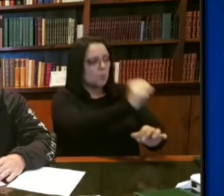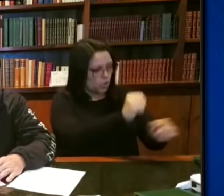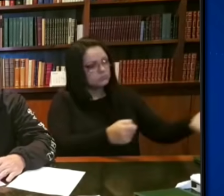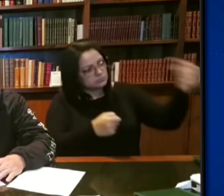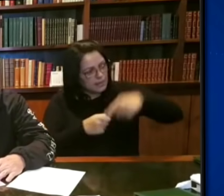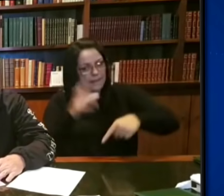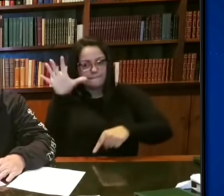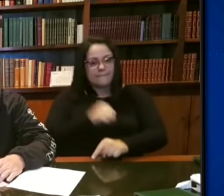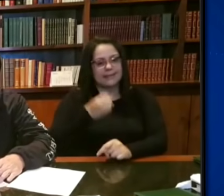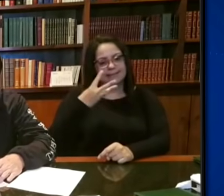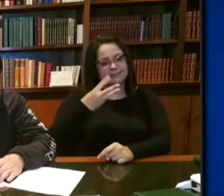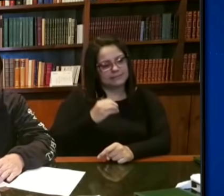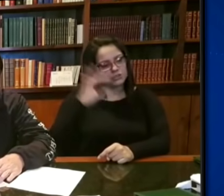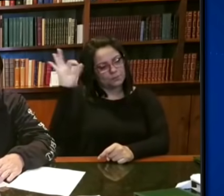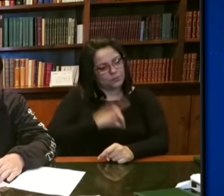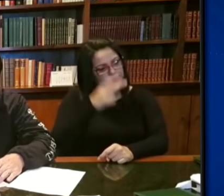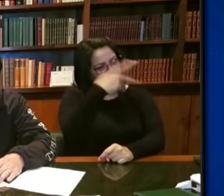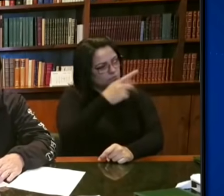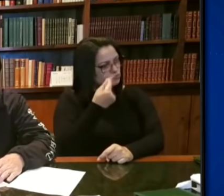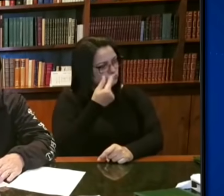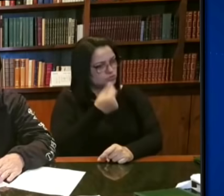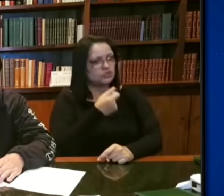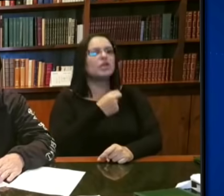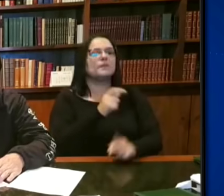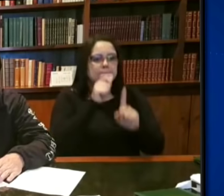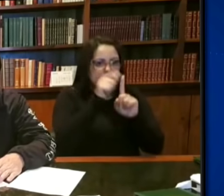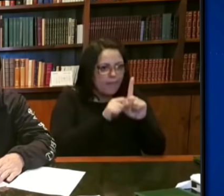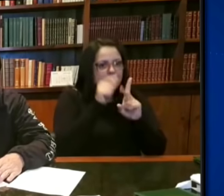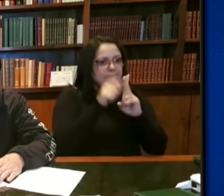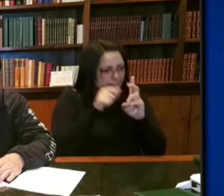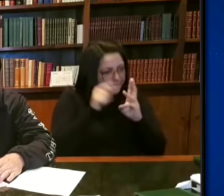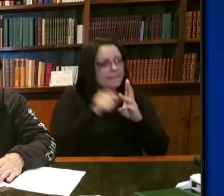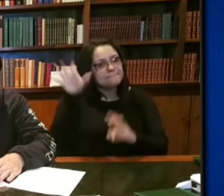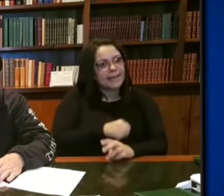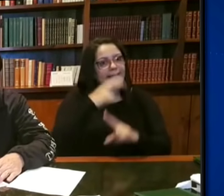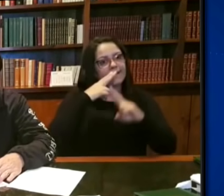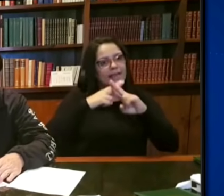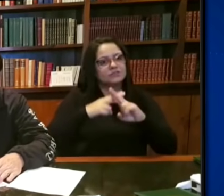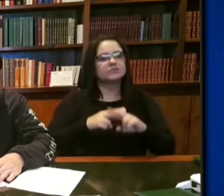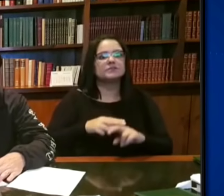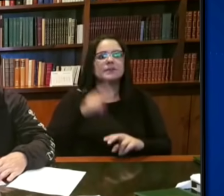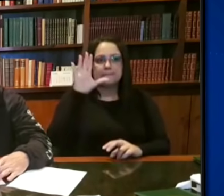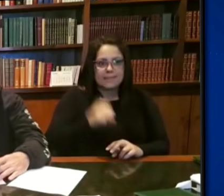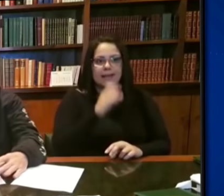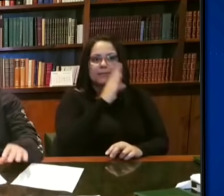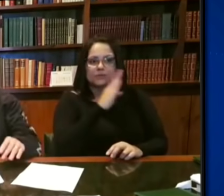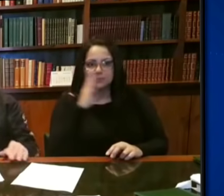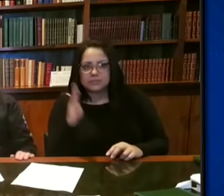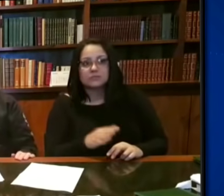aqui e pegar 30% do seu faturamento mensal, que nós passa na Caixa e pega o dinheiro. Paga no Banco do Brasil e pega o